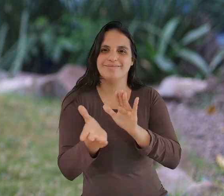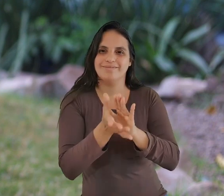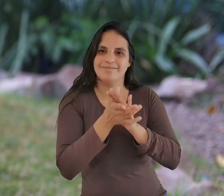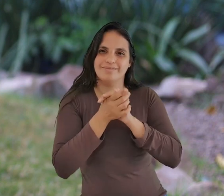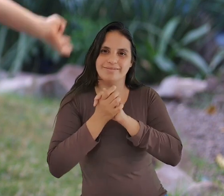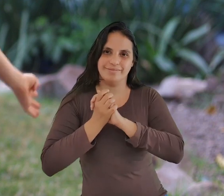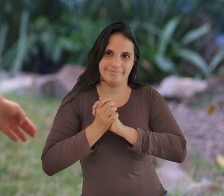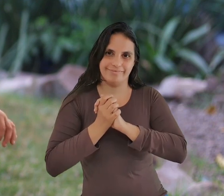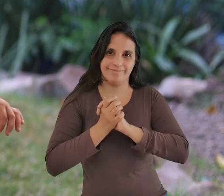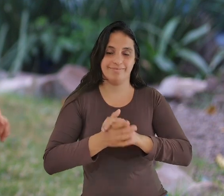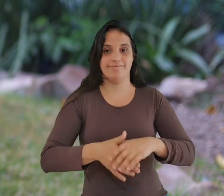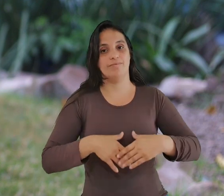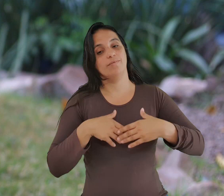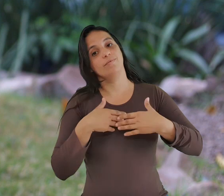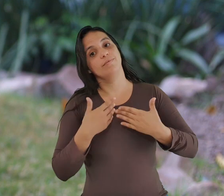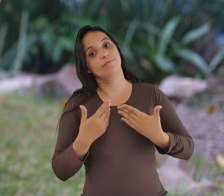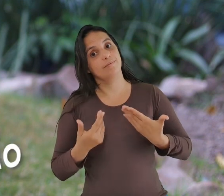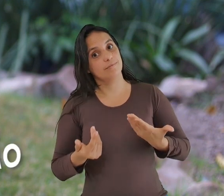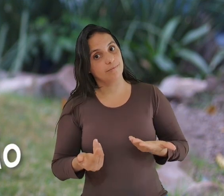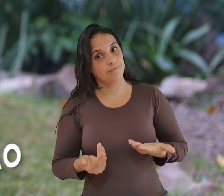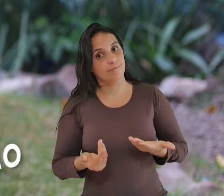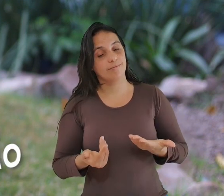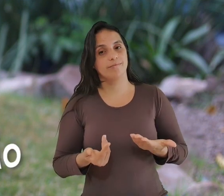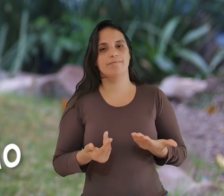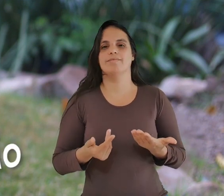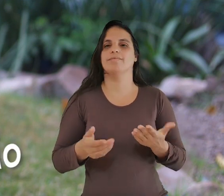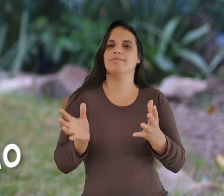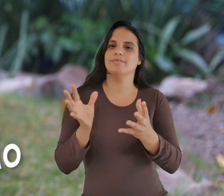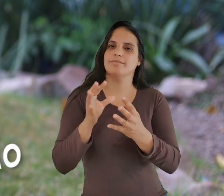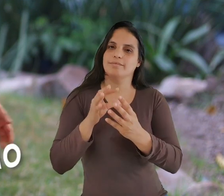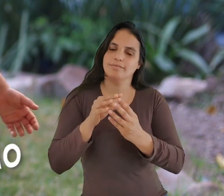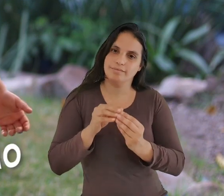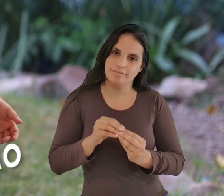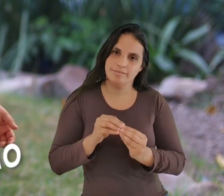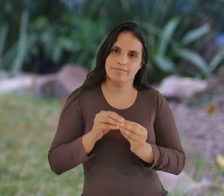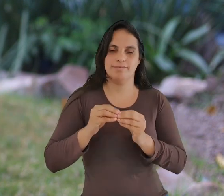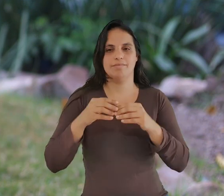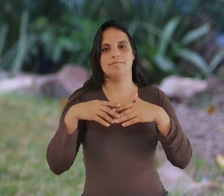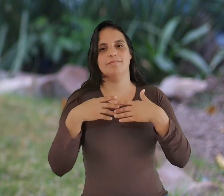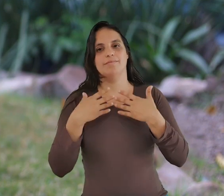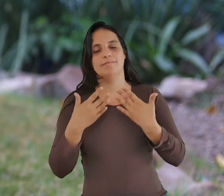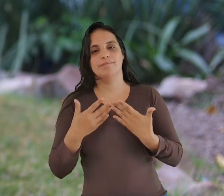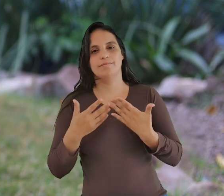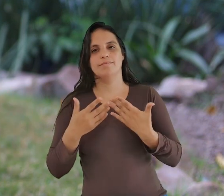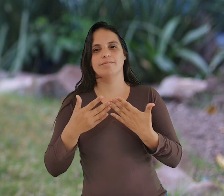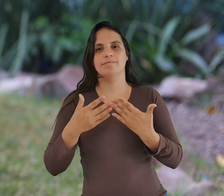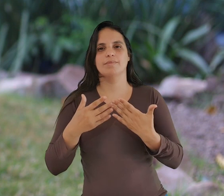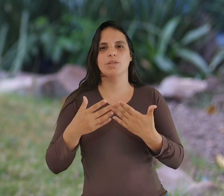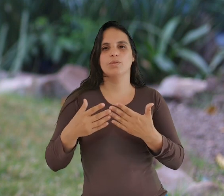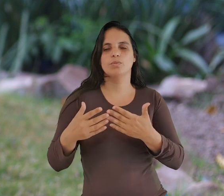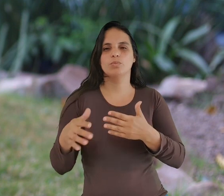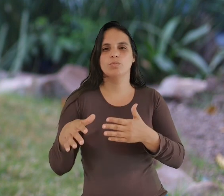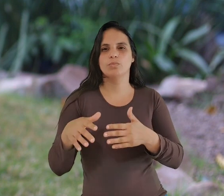o primeiro casal. E para concluir a criação, o memorial